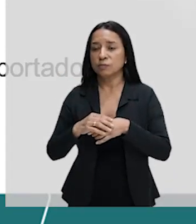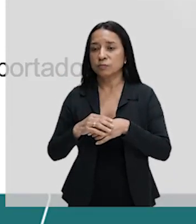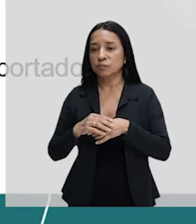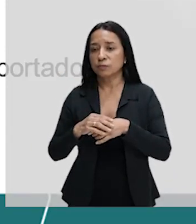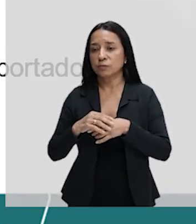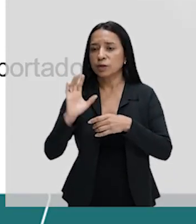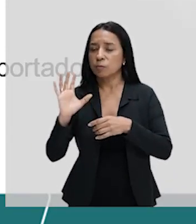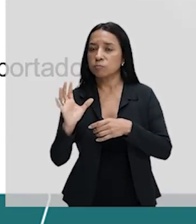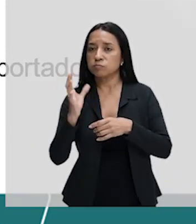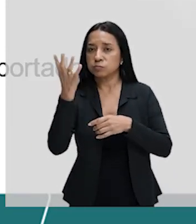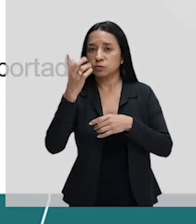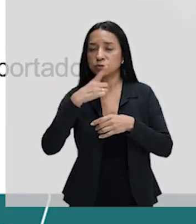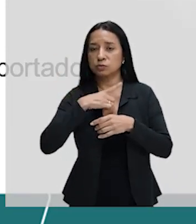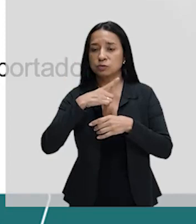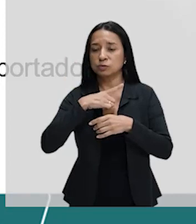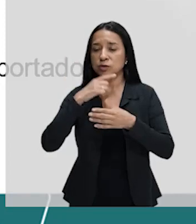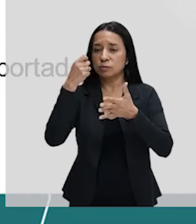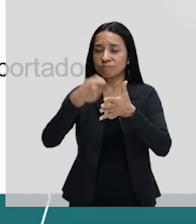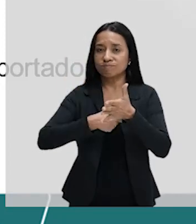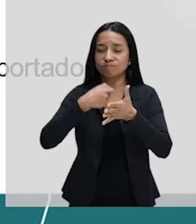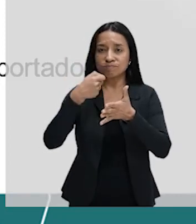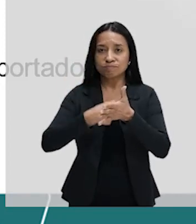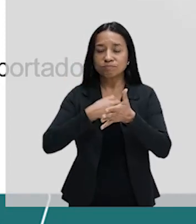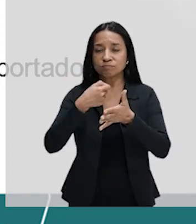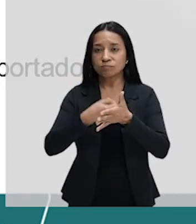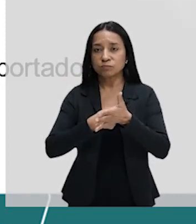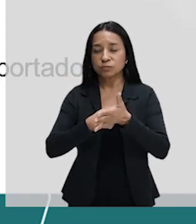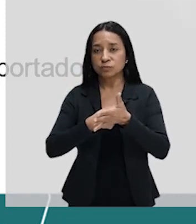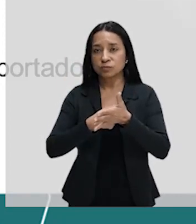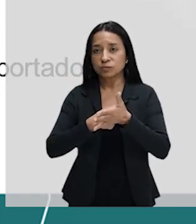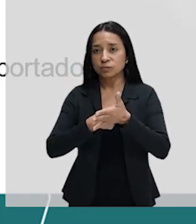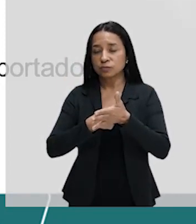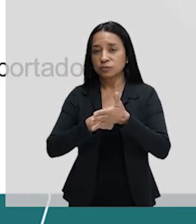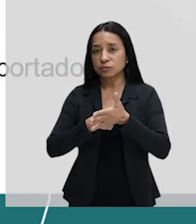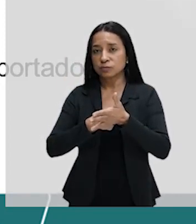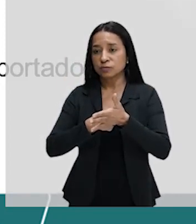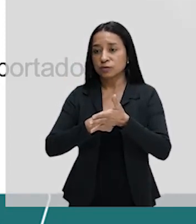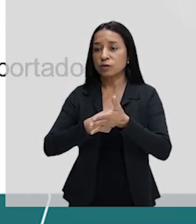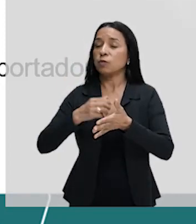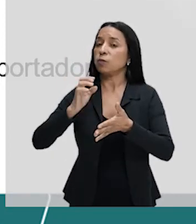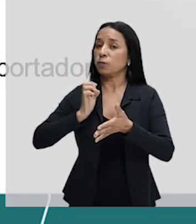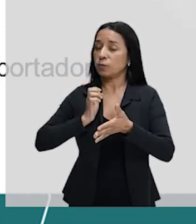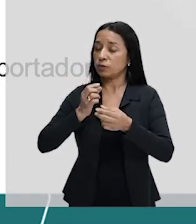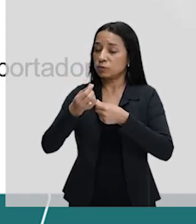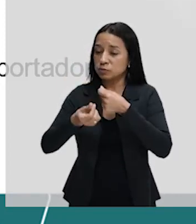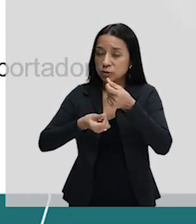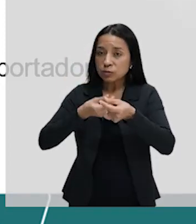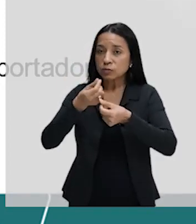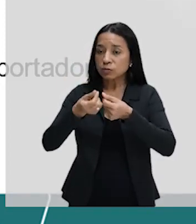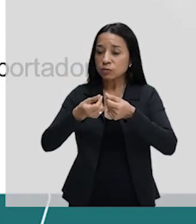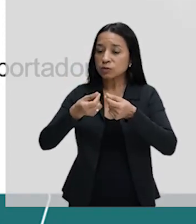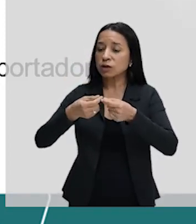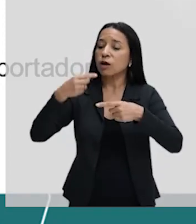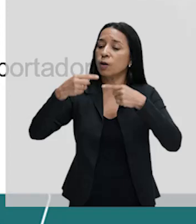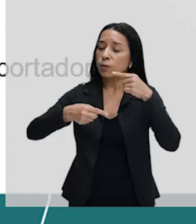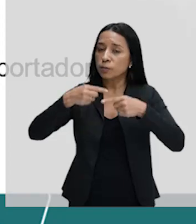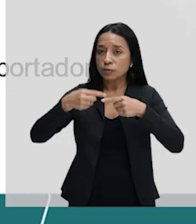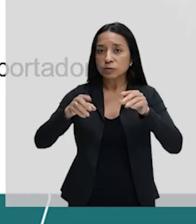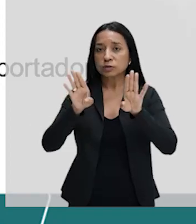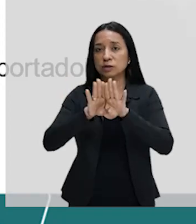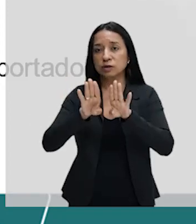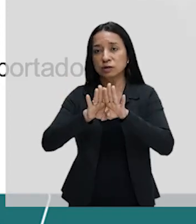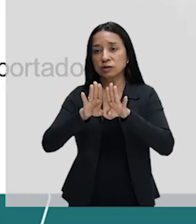termos a persistência por parte de uma elite econômica e política e até